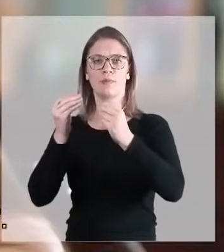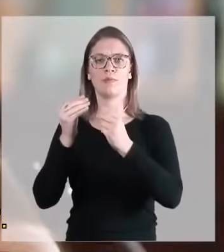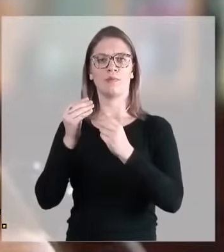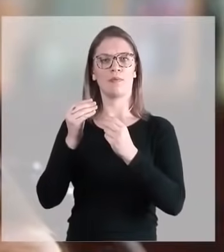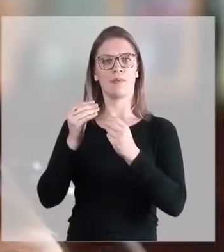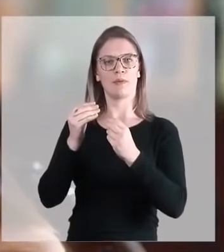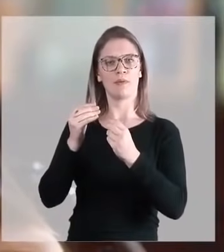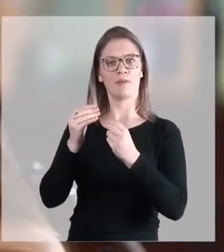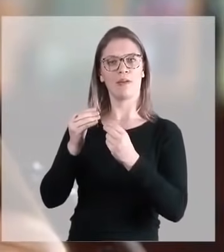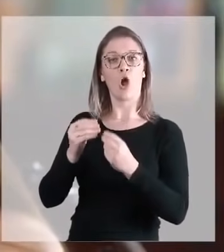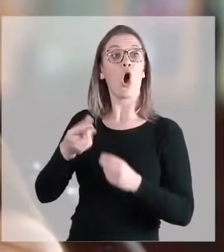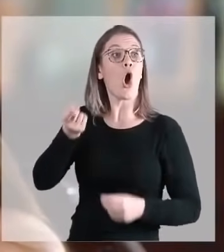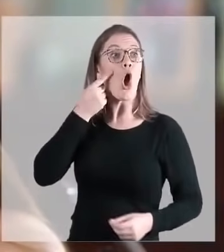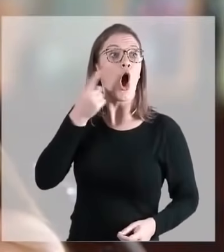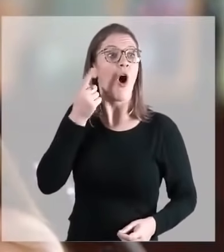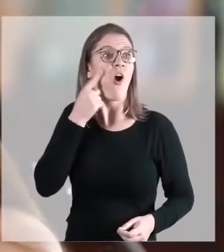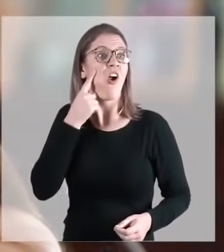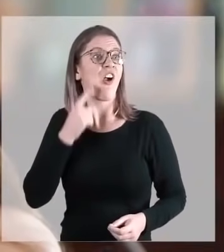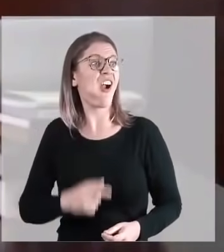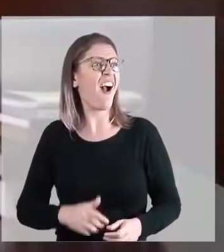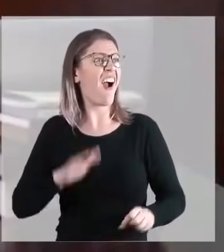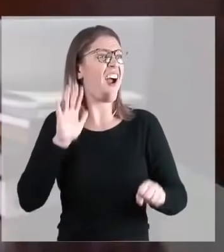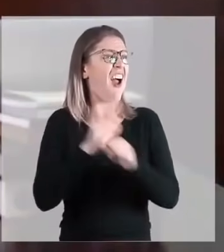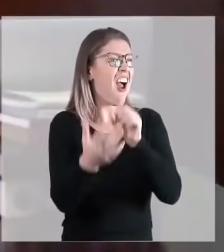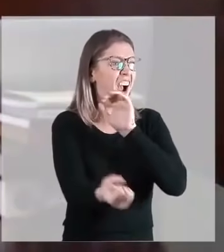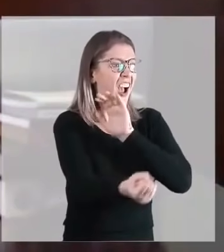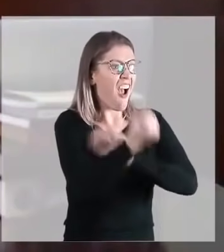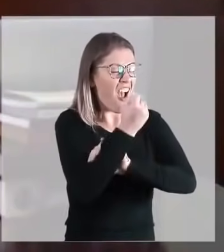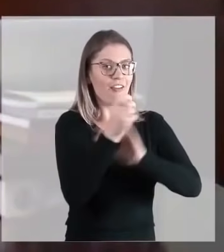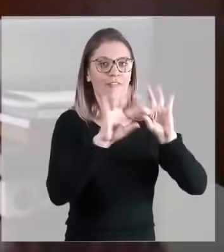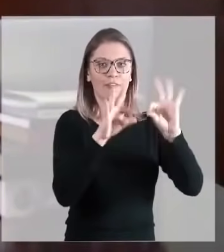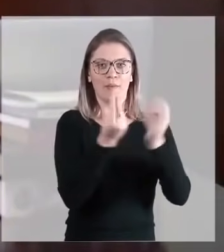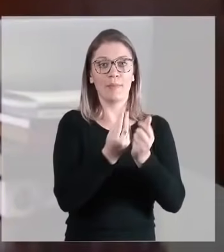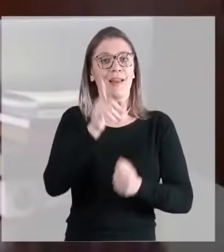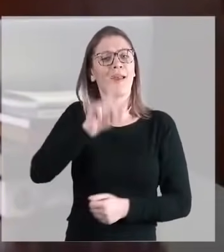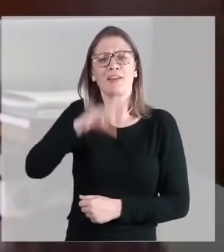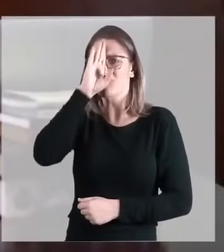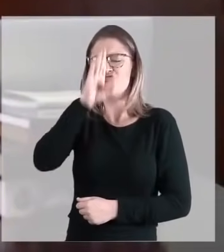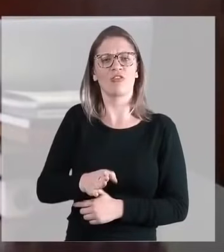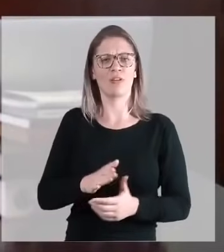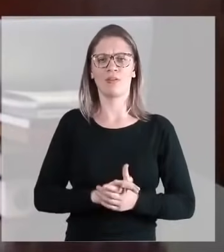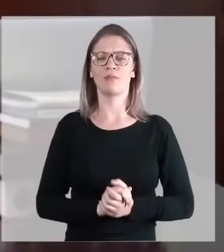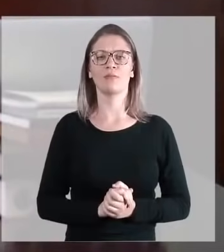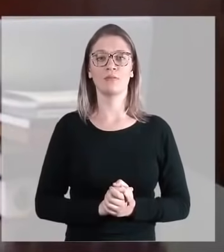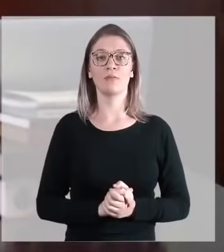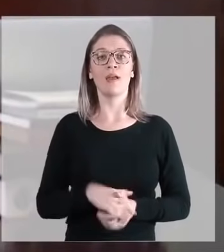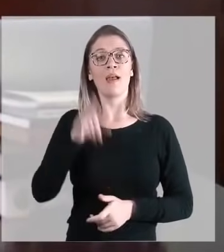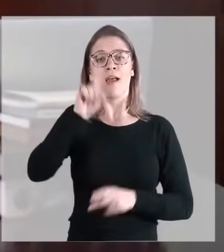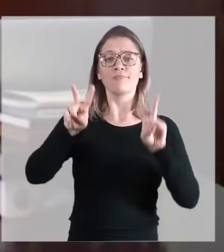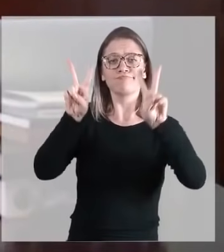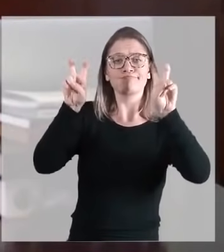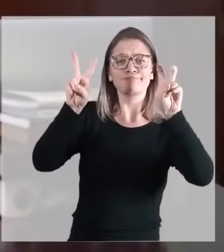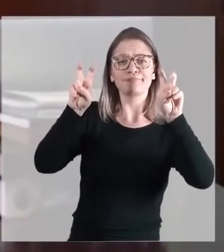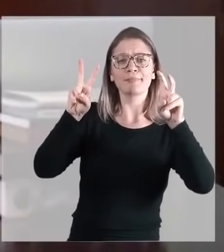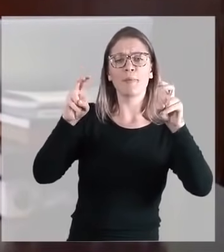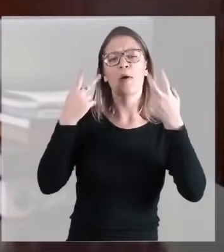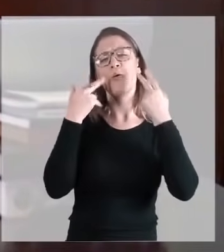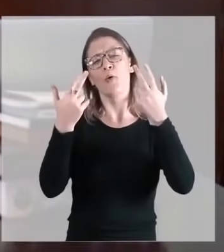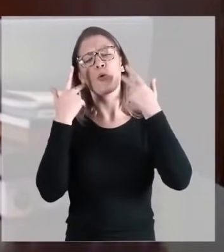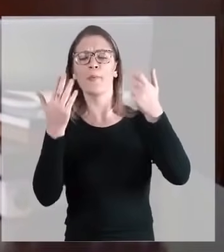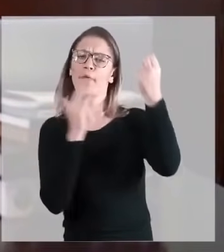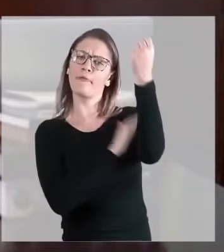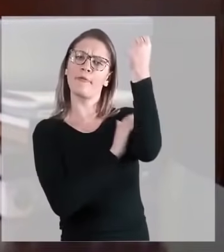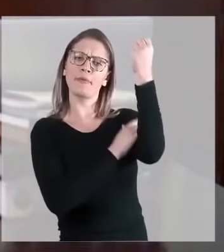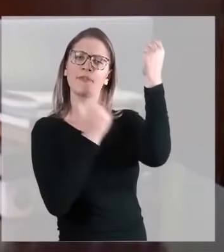família brasileira. Olha só, é uma afronta direta. Uma das expressões muito comuns usadas pelas feministas é dizer que